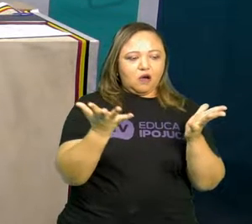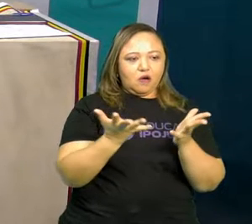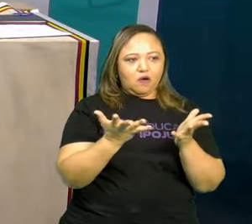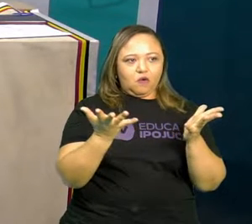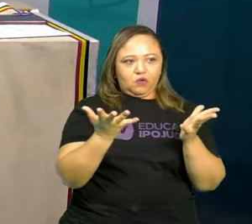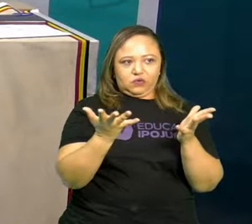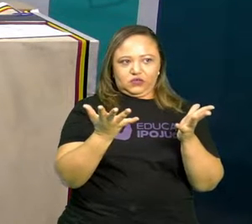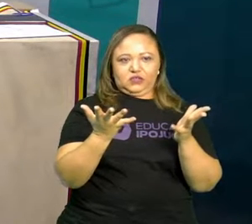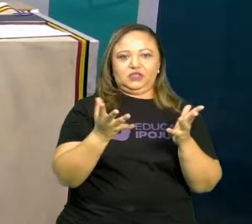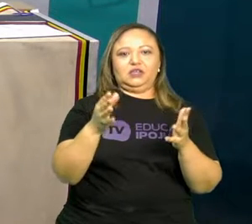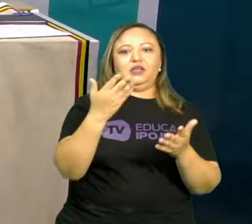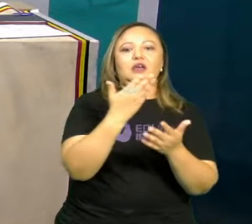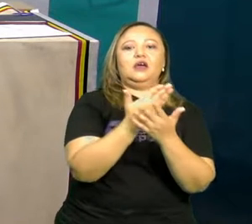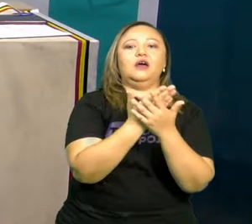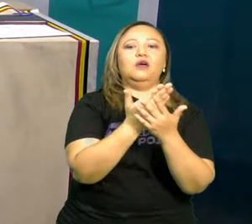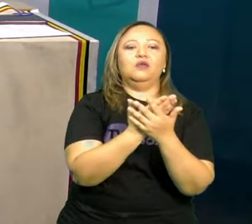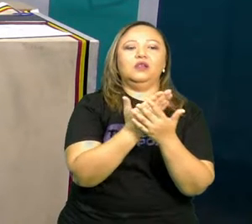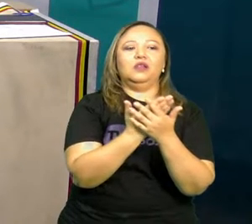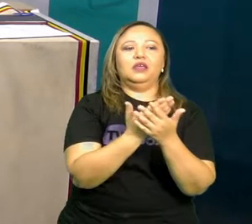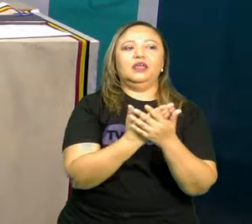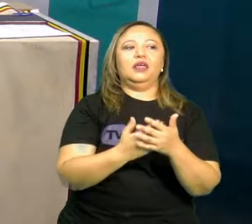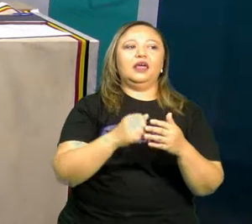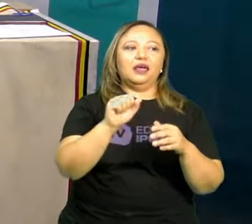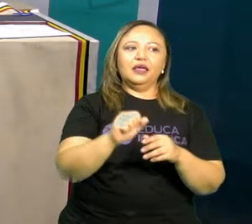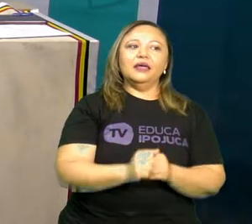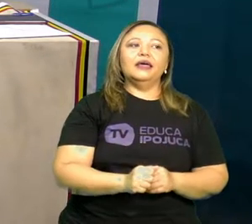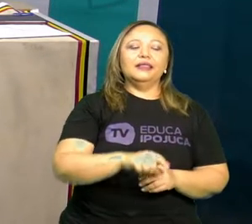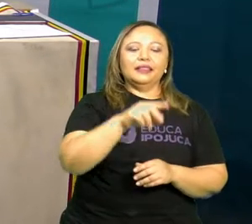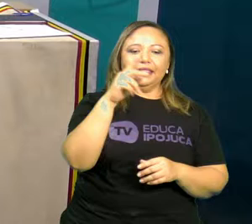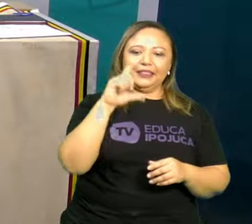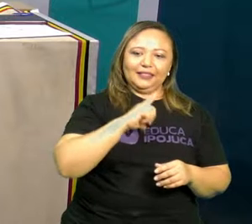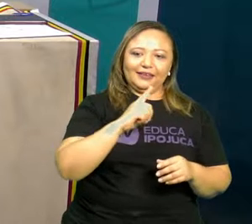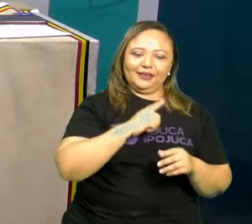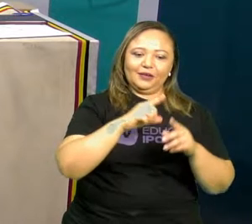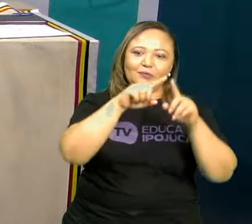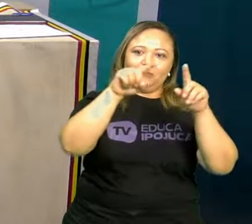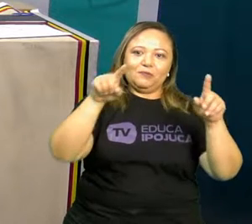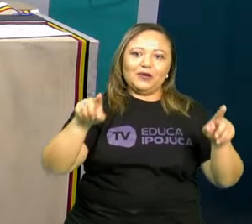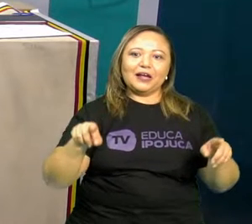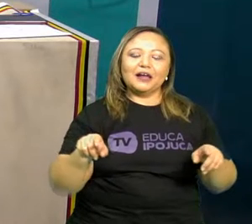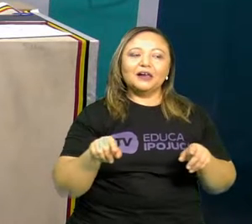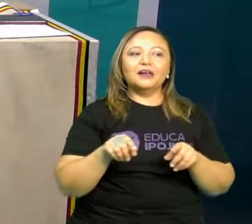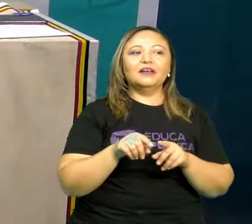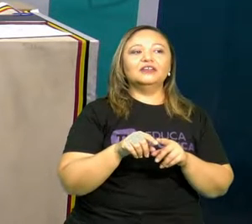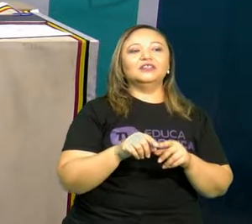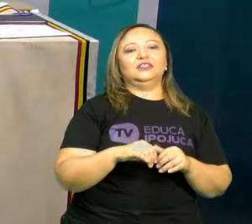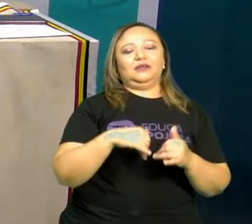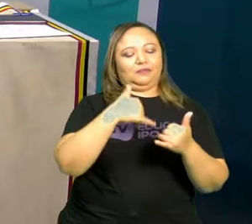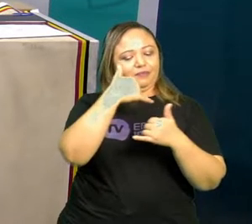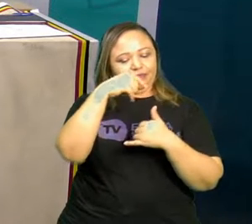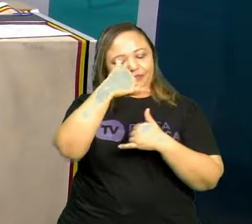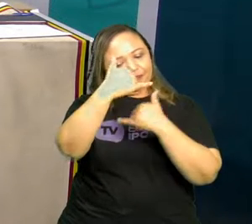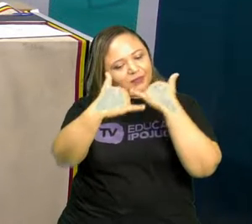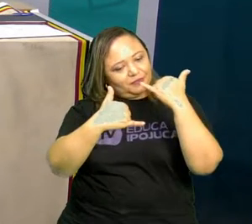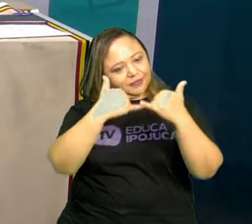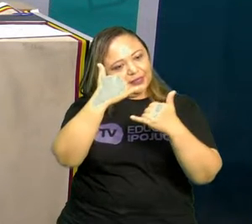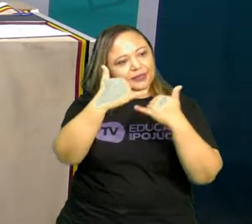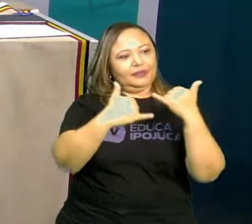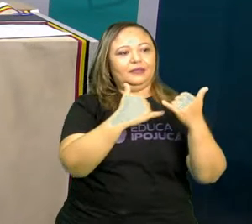uma caixinha surpresa para a gente brincar.